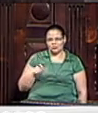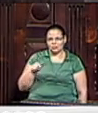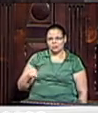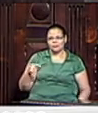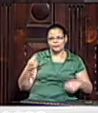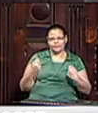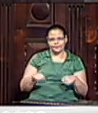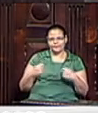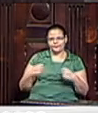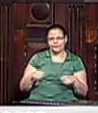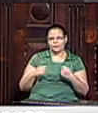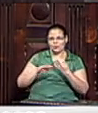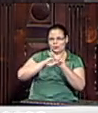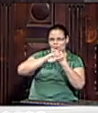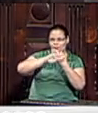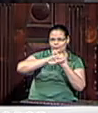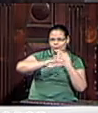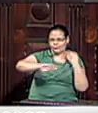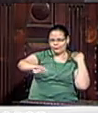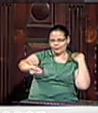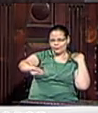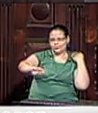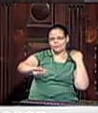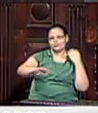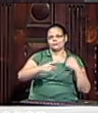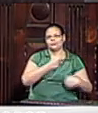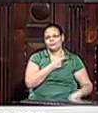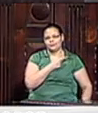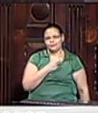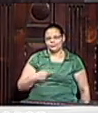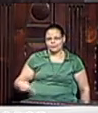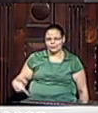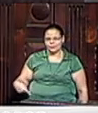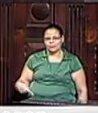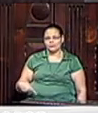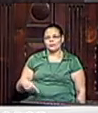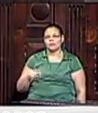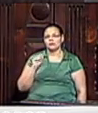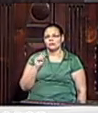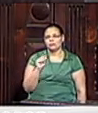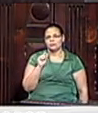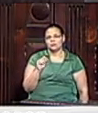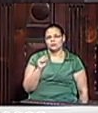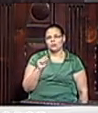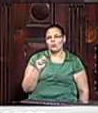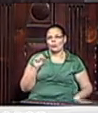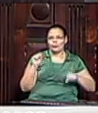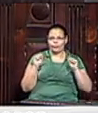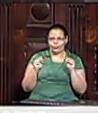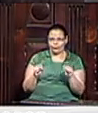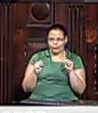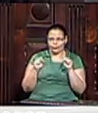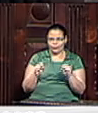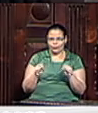que se afastar da presidência para que possa se